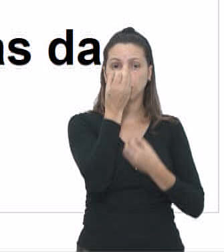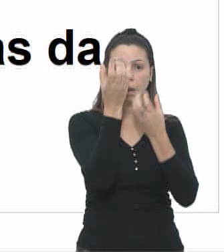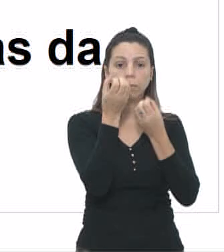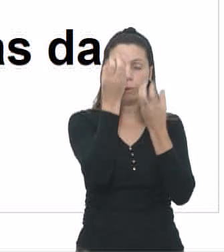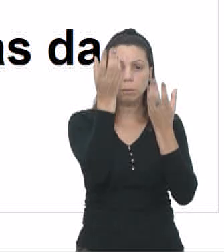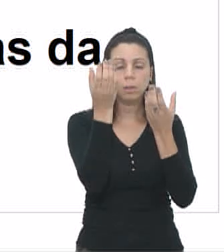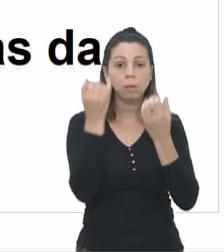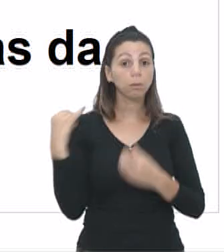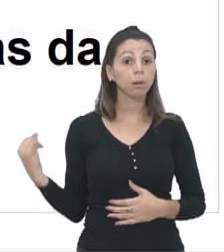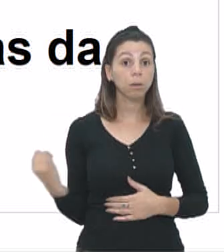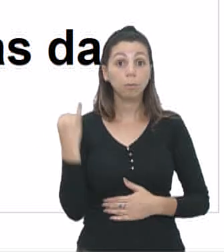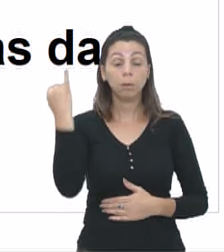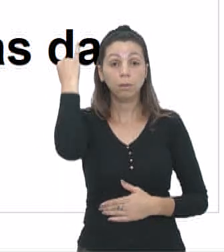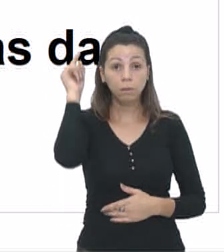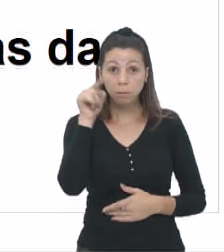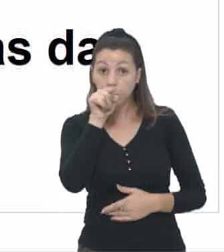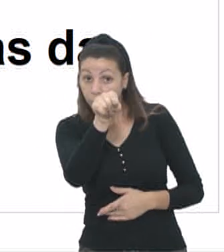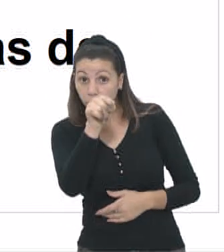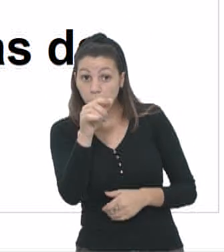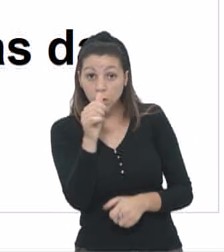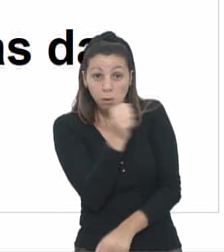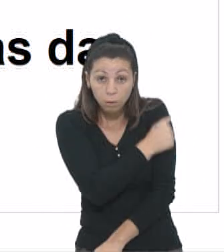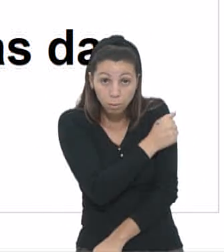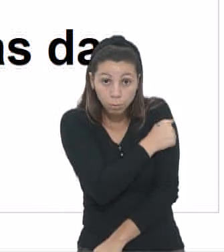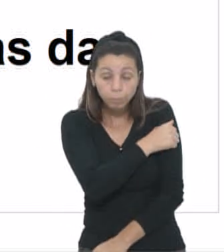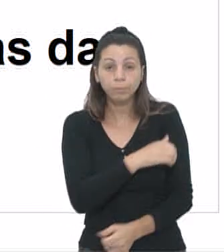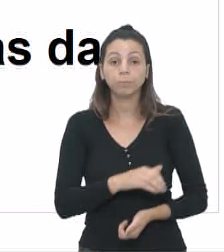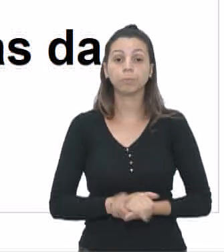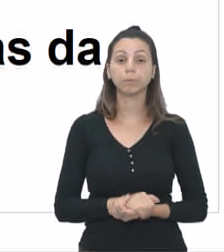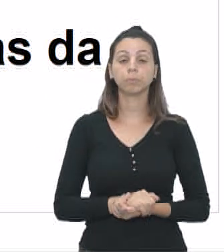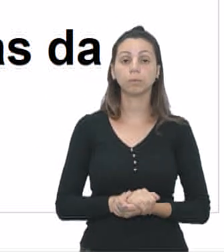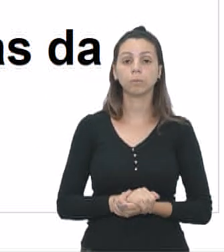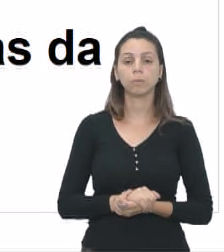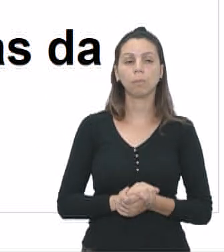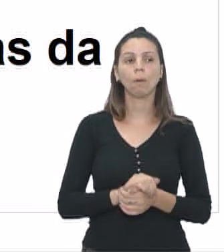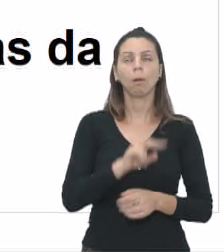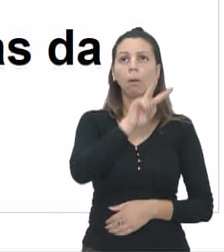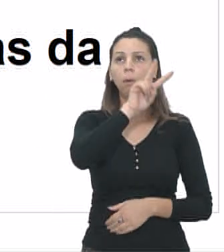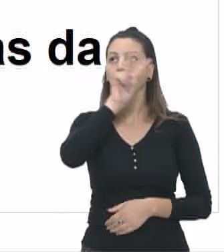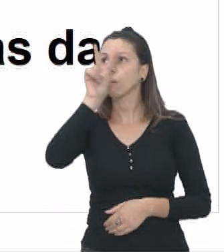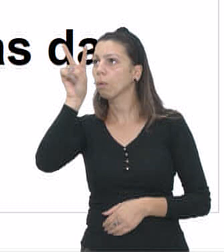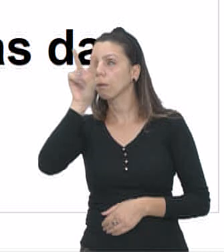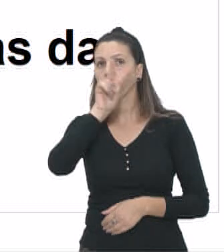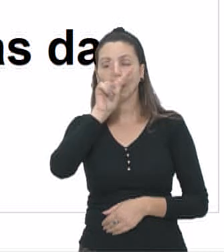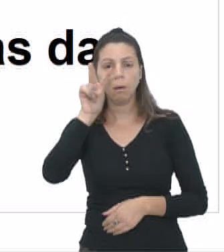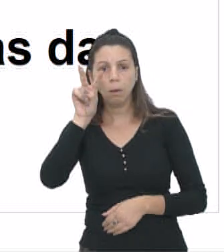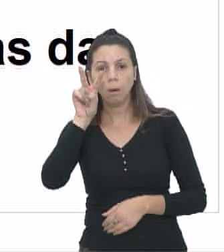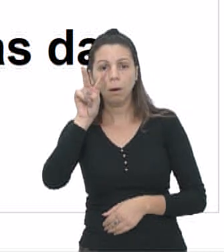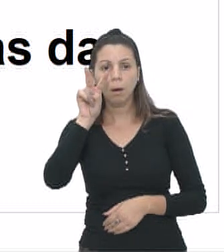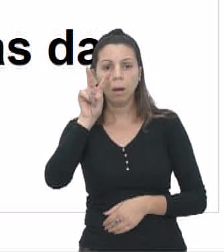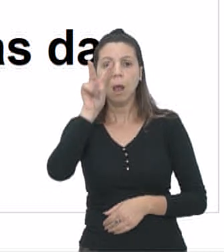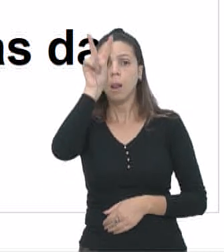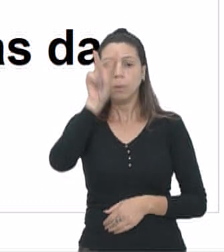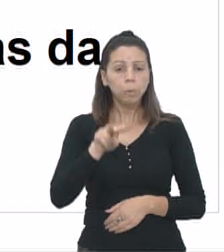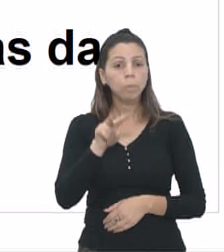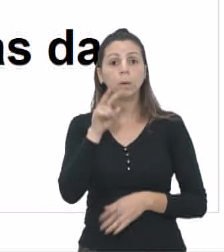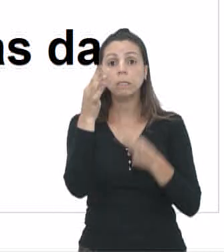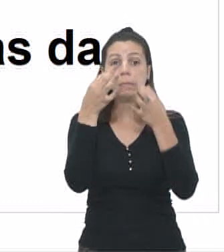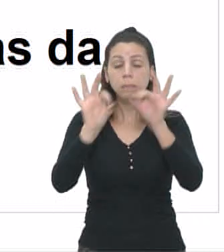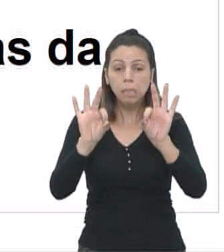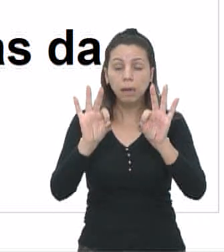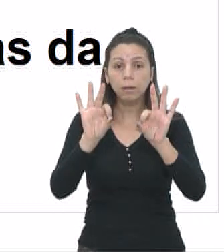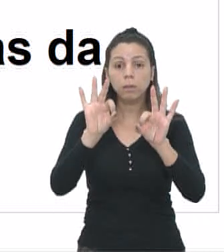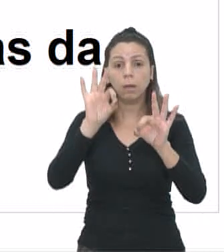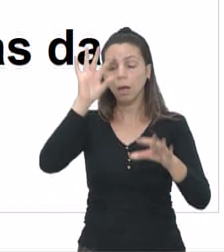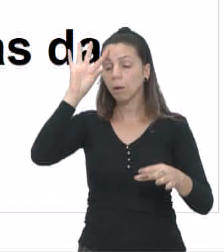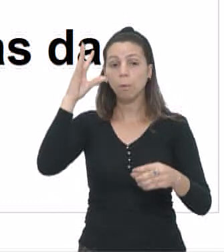extrema importância para você, estudante. Leia ali, acompanha. A correta leitura de um mapa possibilita uma real interpretação do